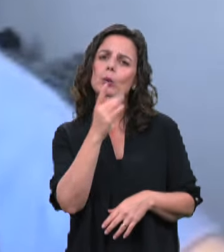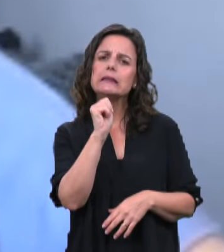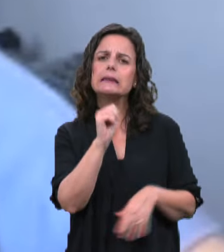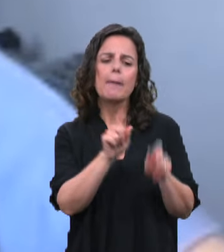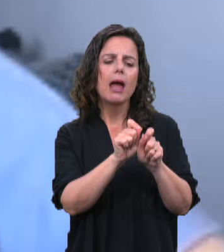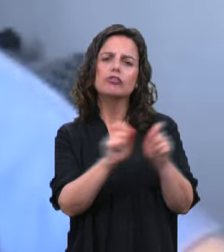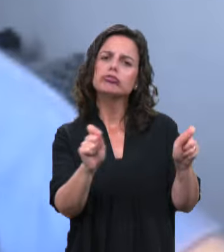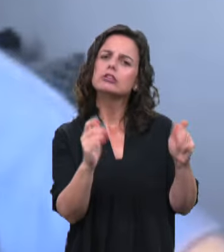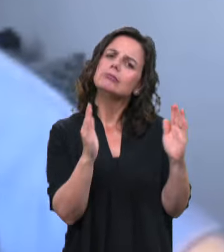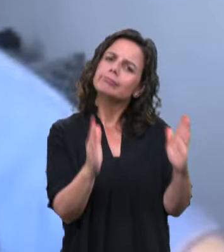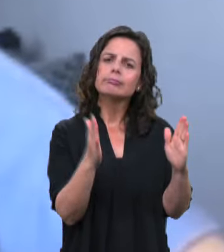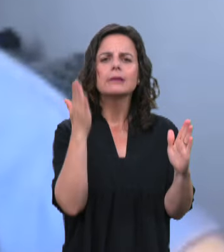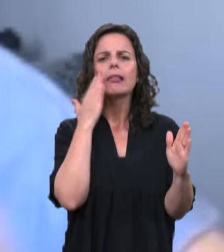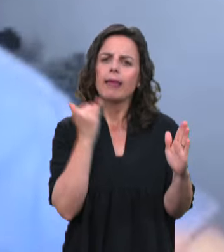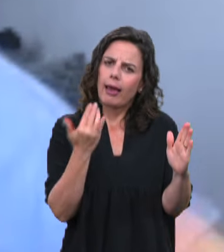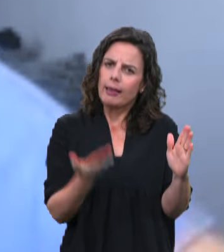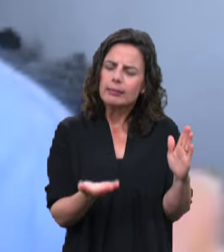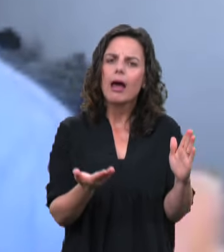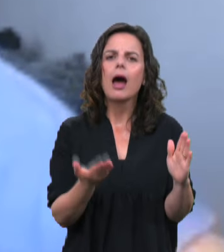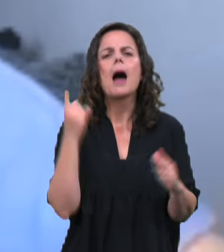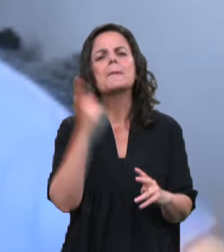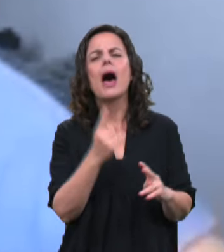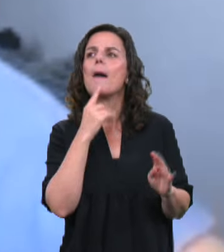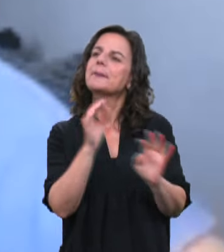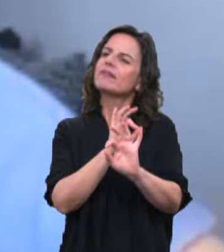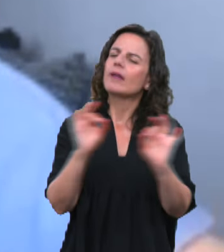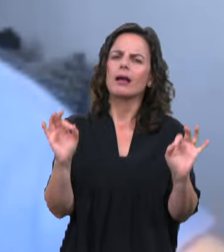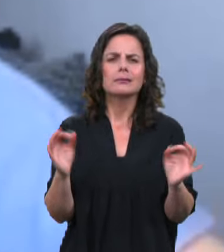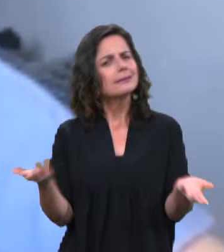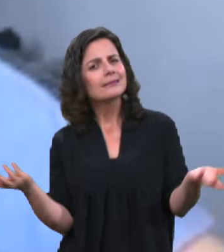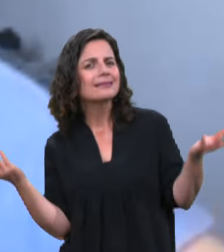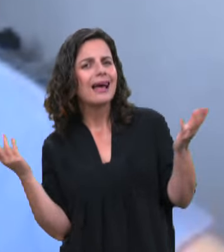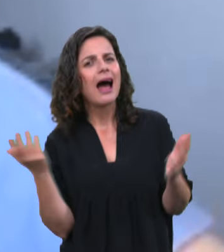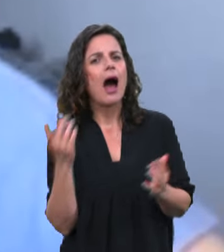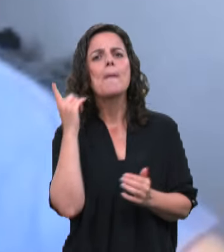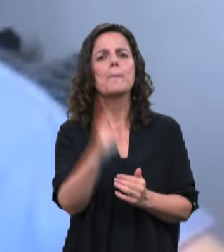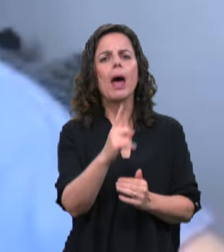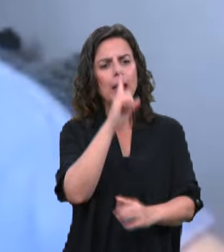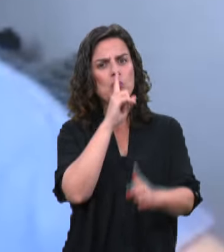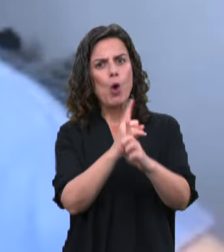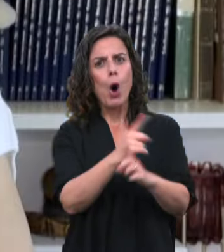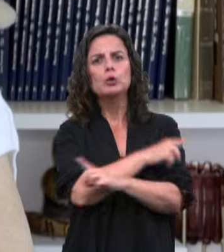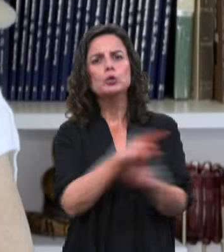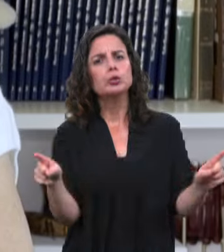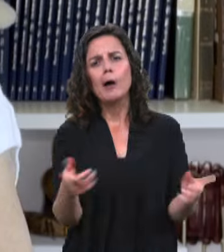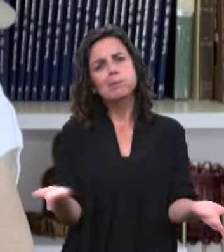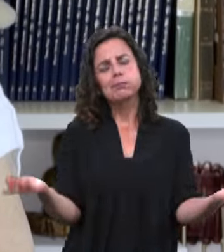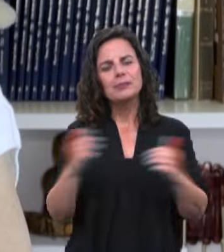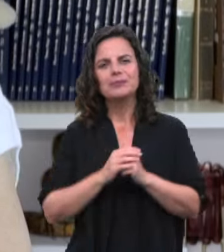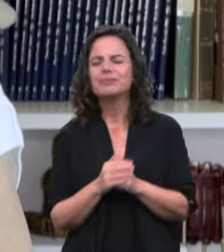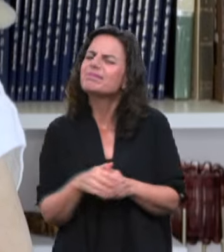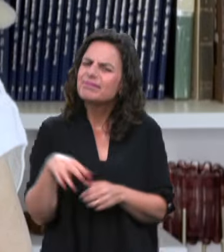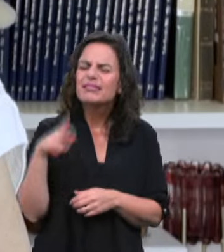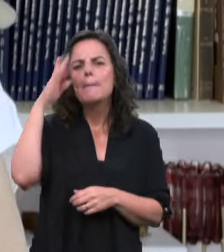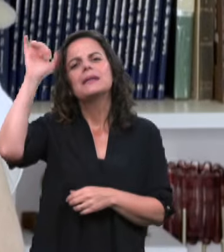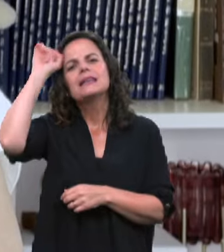semestre. E não precisa de ser perfeito, nem precisa de fazer tudo ao mesmo tempo. Numa